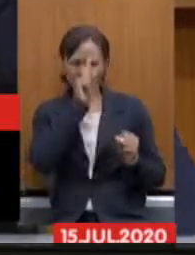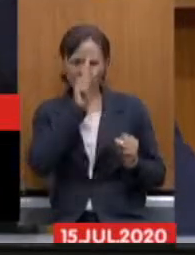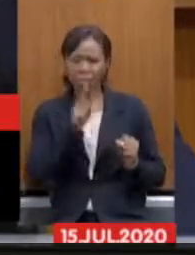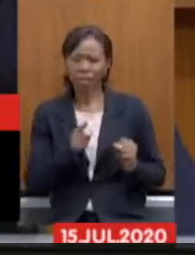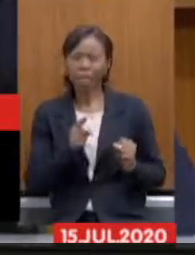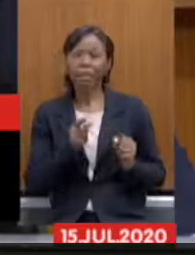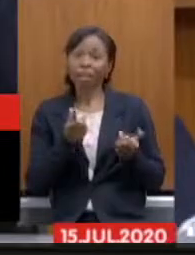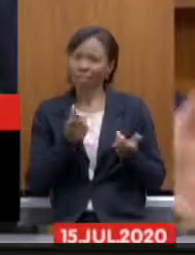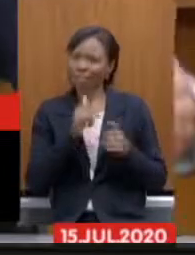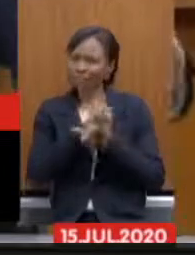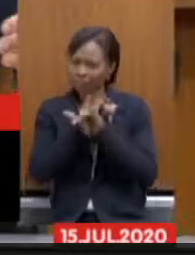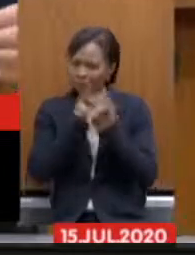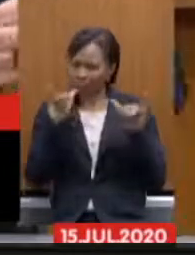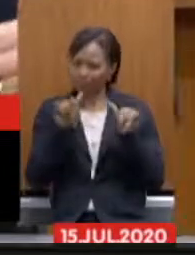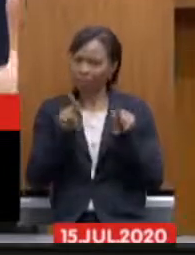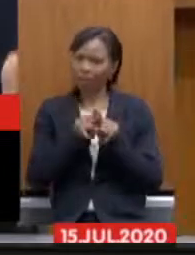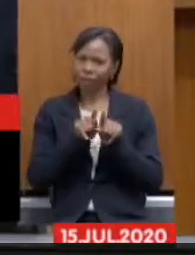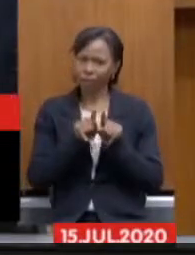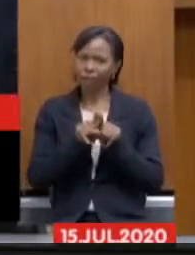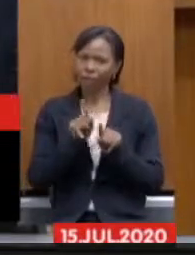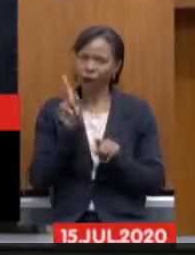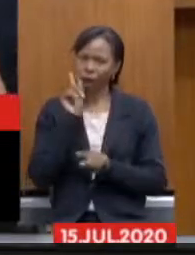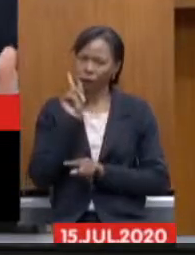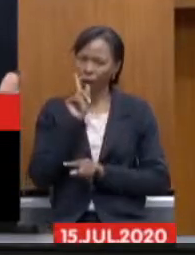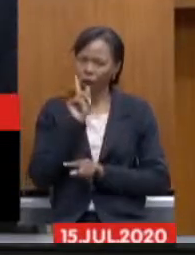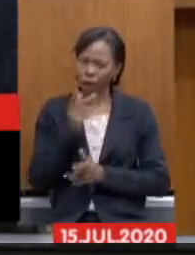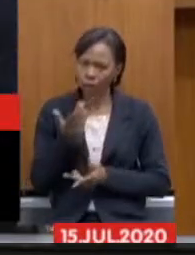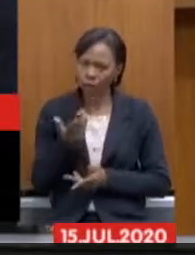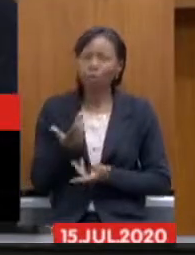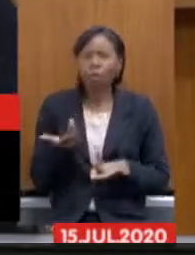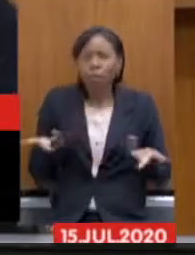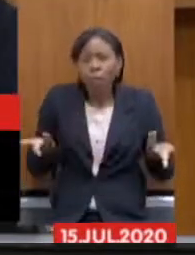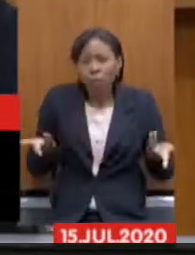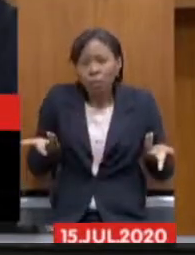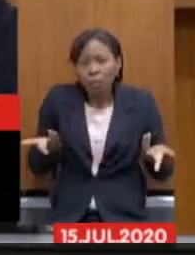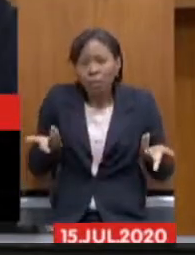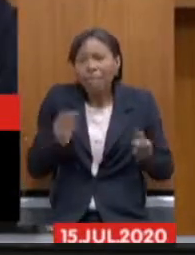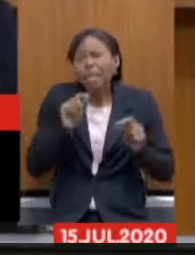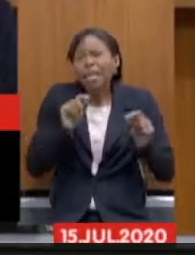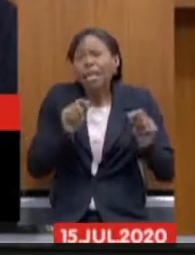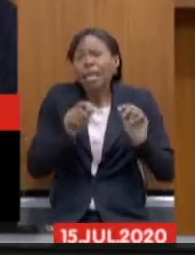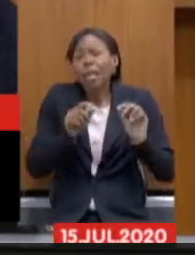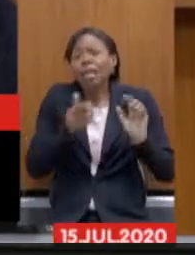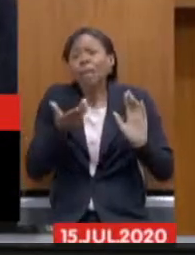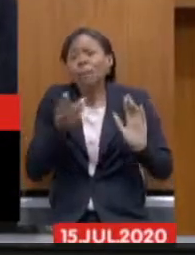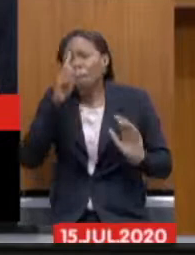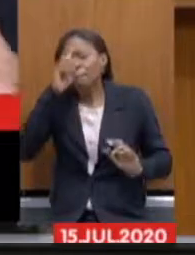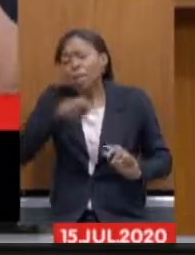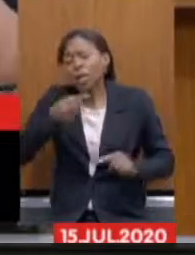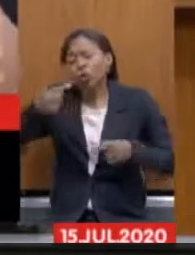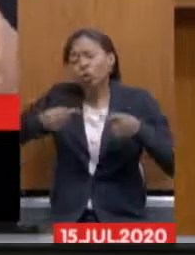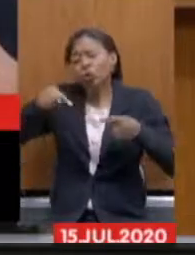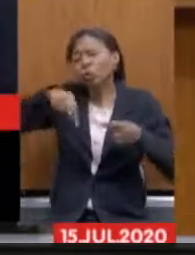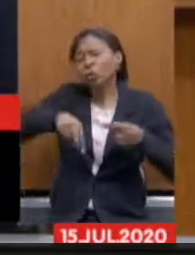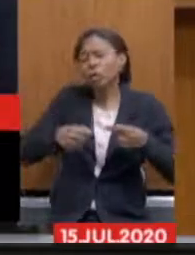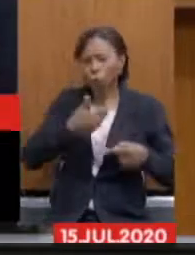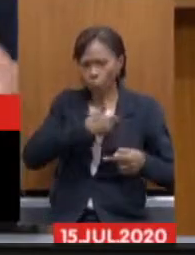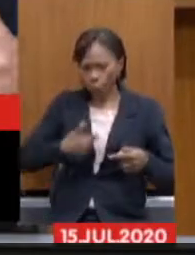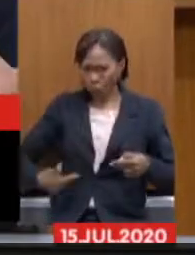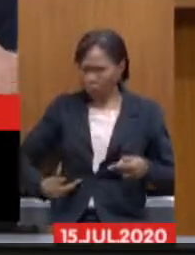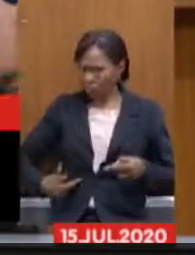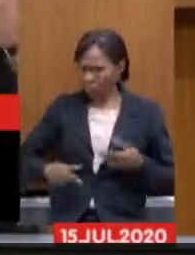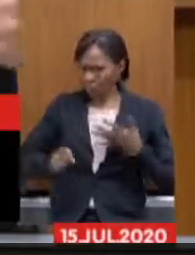também em quem falta o que nós vamos discutir aqui não é o governo executivo é o povo